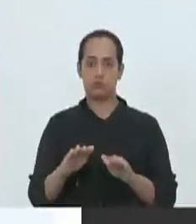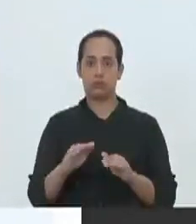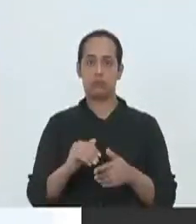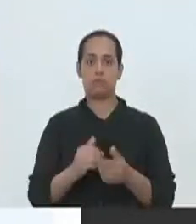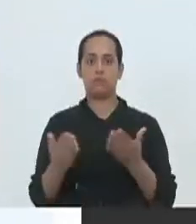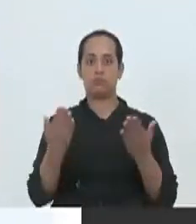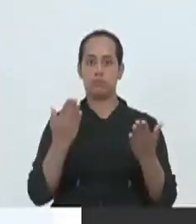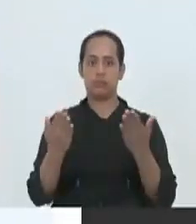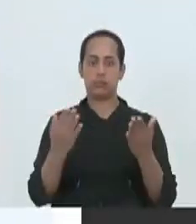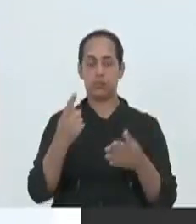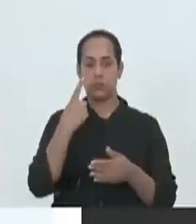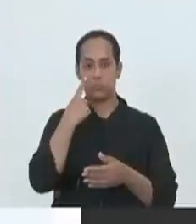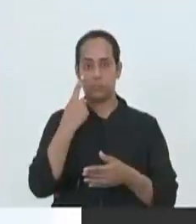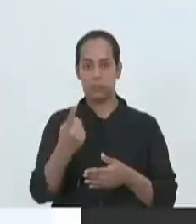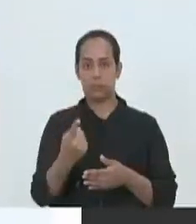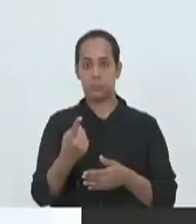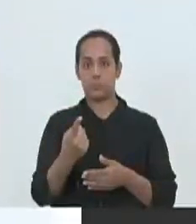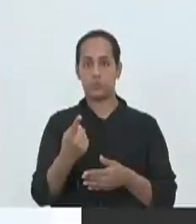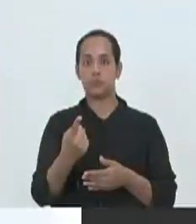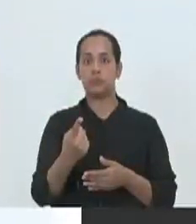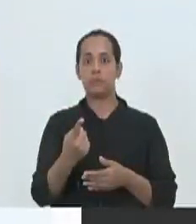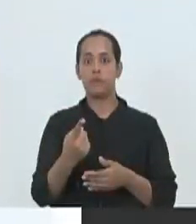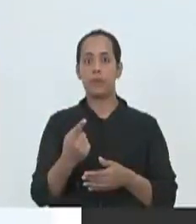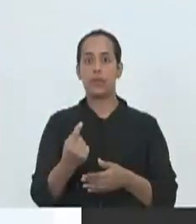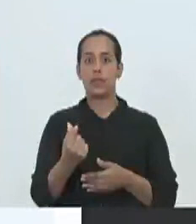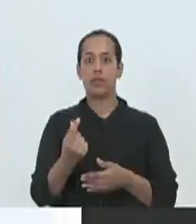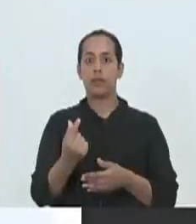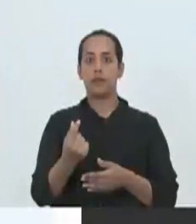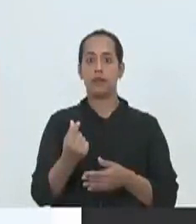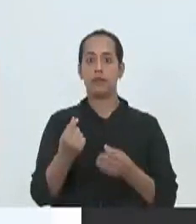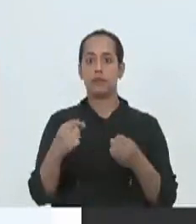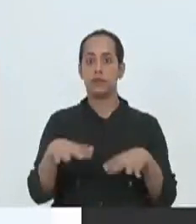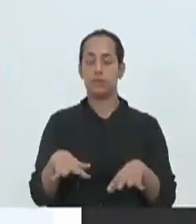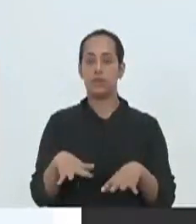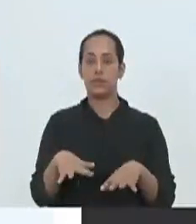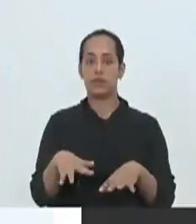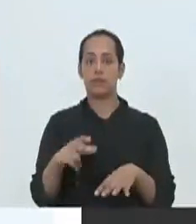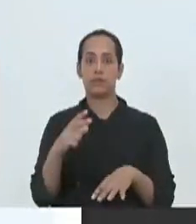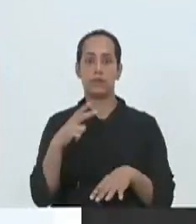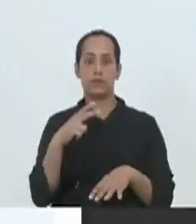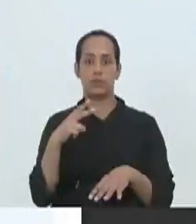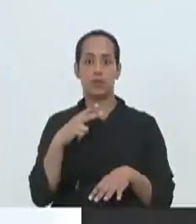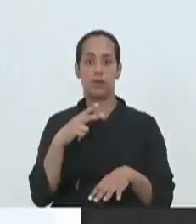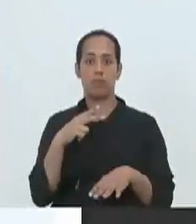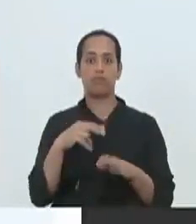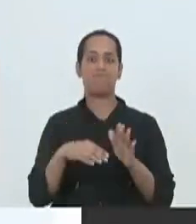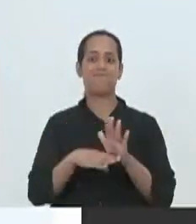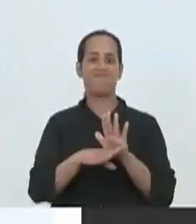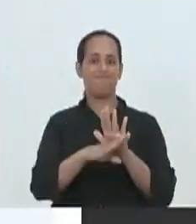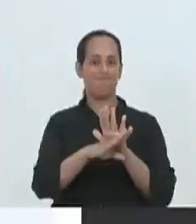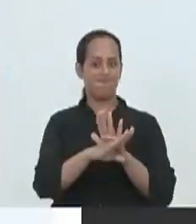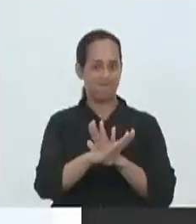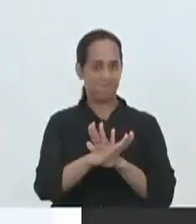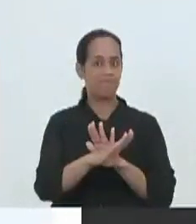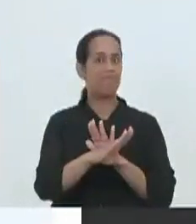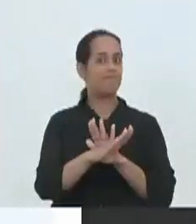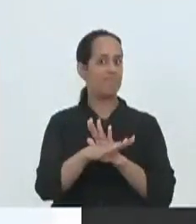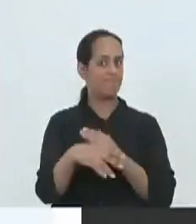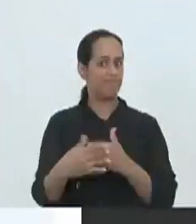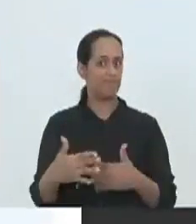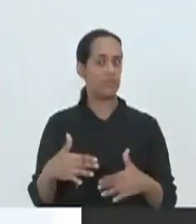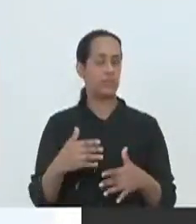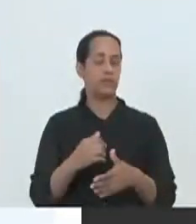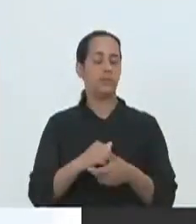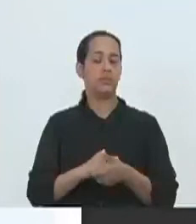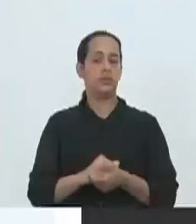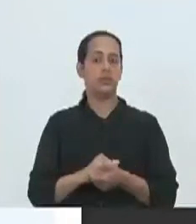ver que as despesas com pessoal tem um aumento de 13,1 por bastante acima da inflação quando a